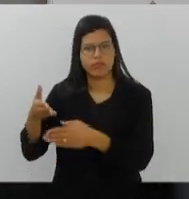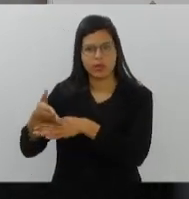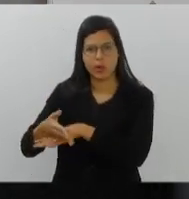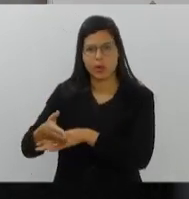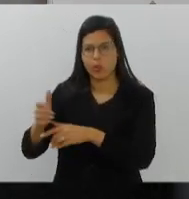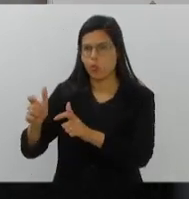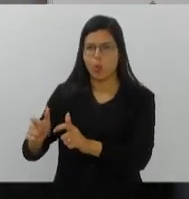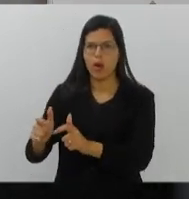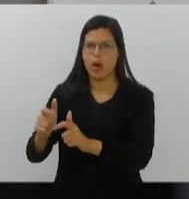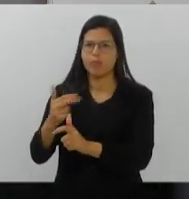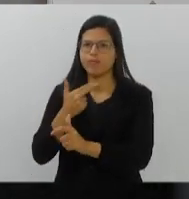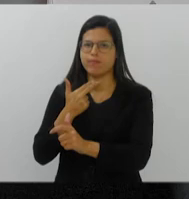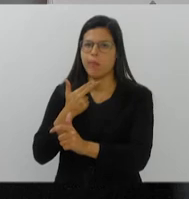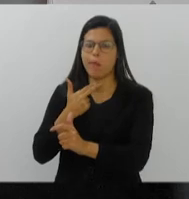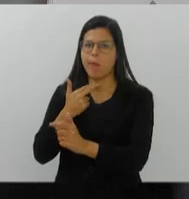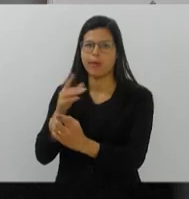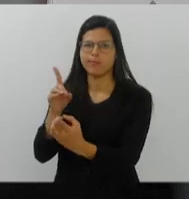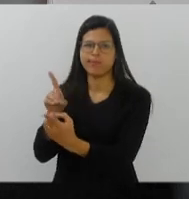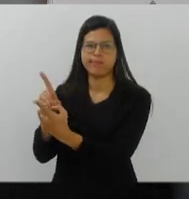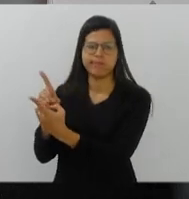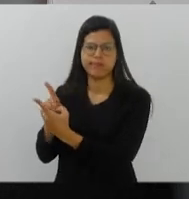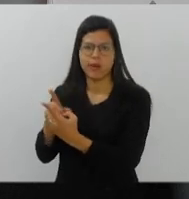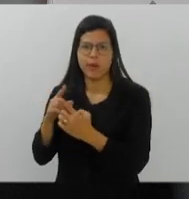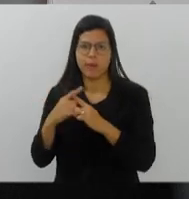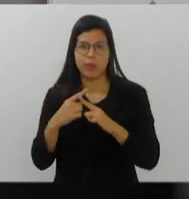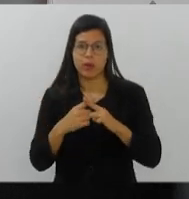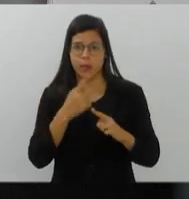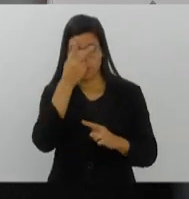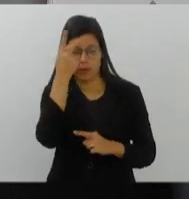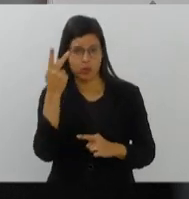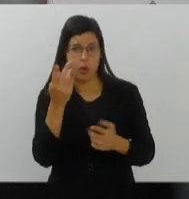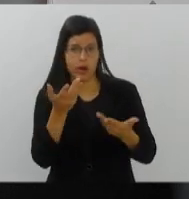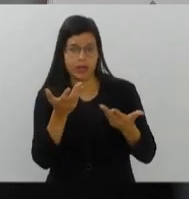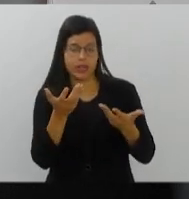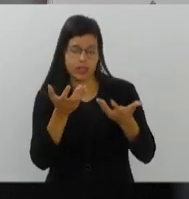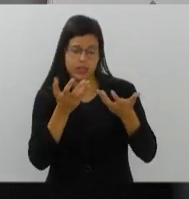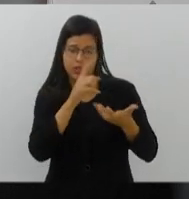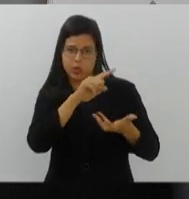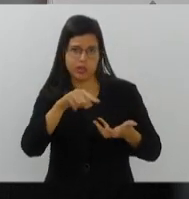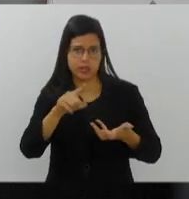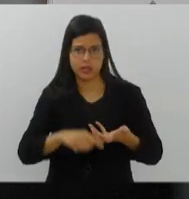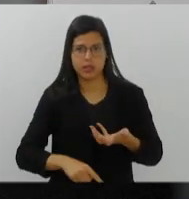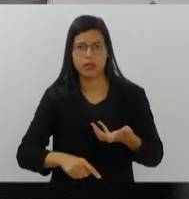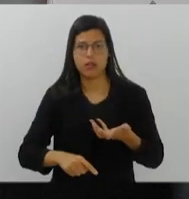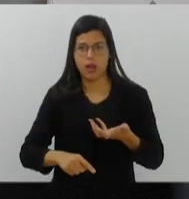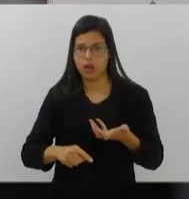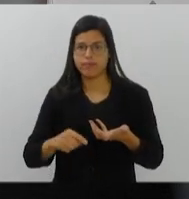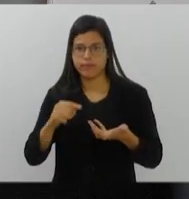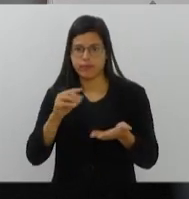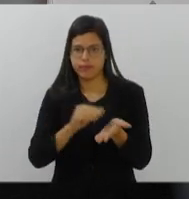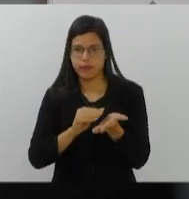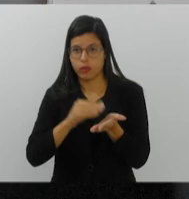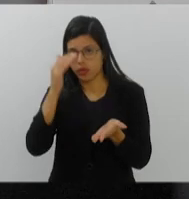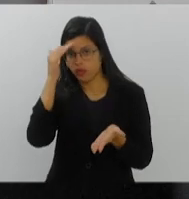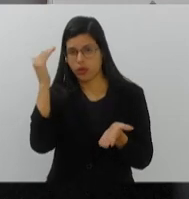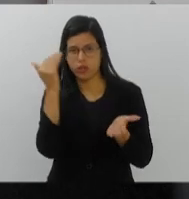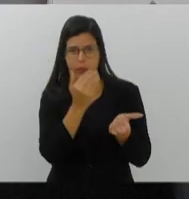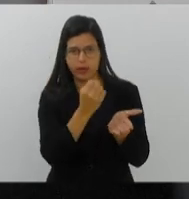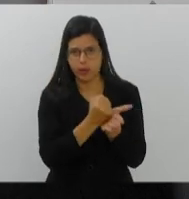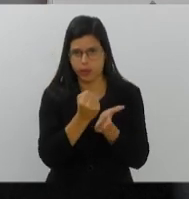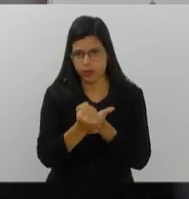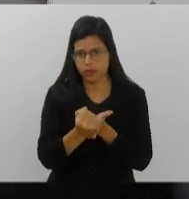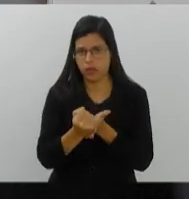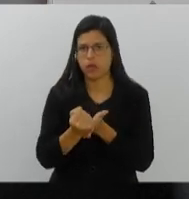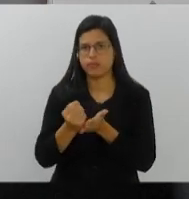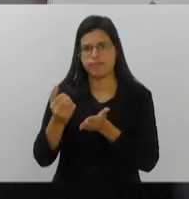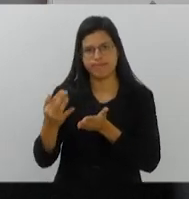porque unilateralmente alguém decidiu cancelar, descumprindo uma relação contratual, é uma dor que aquele que